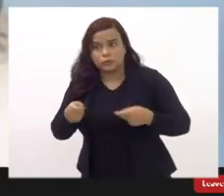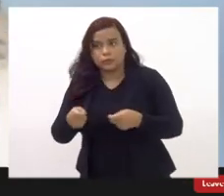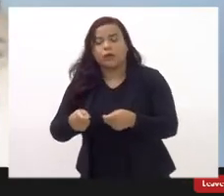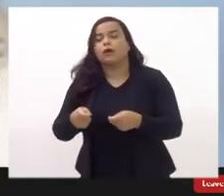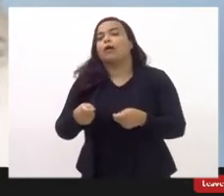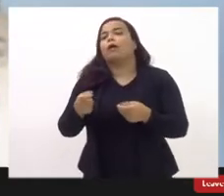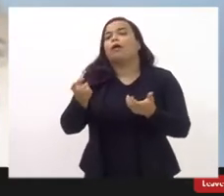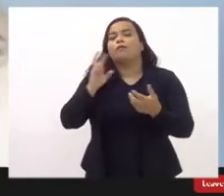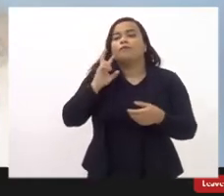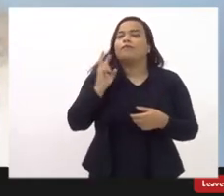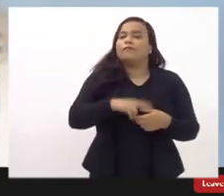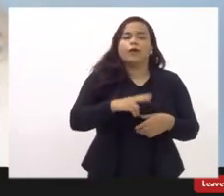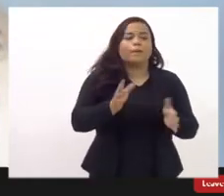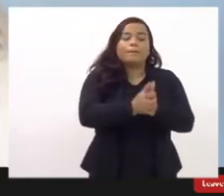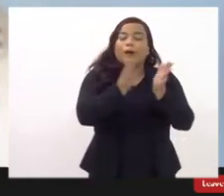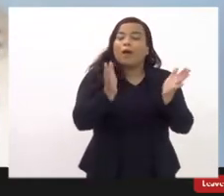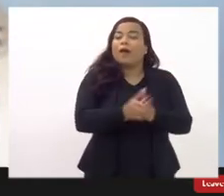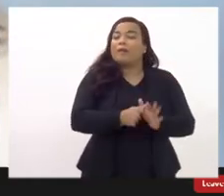estudantes mais empobrecidos.